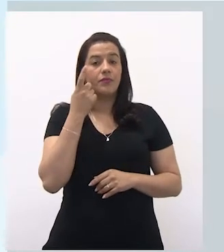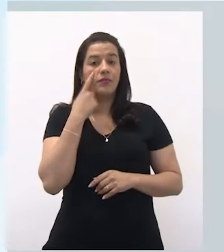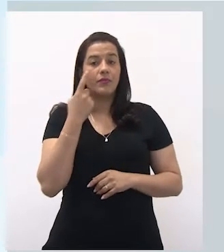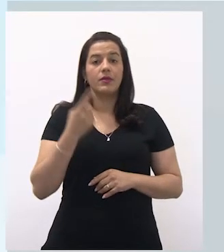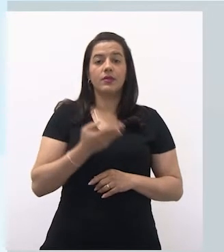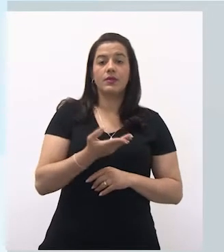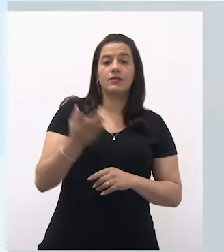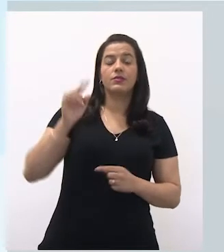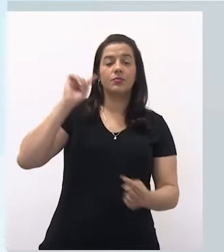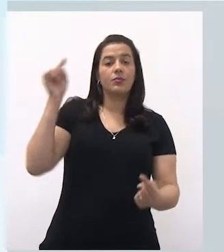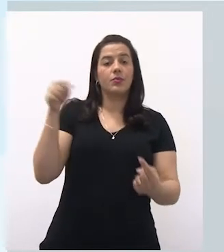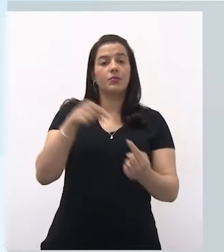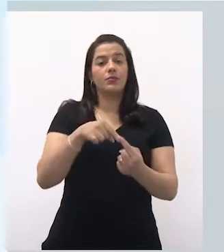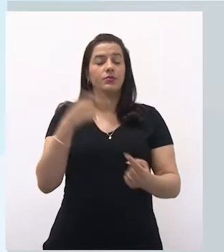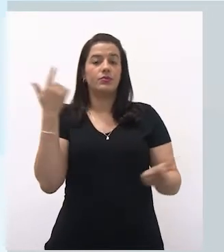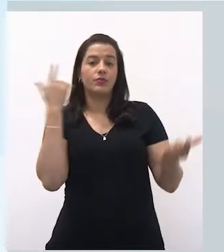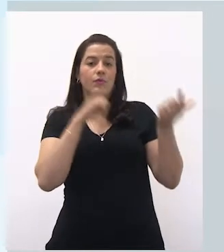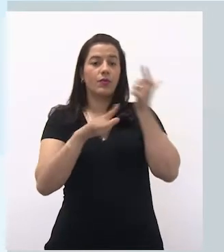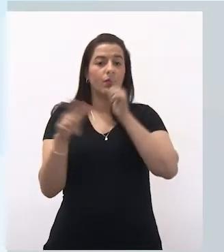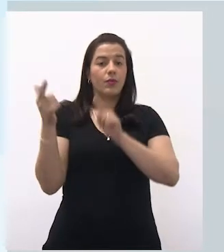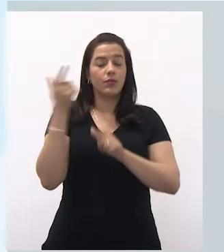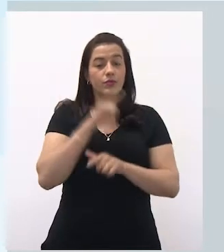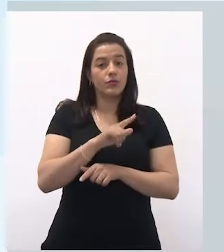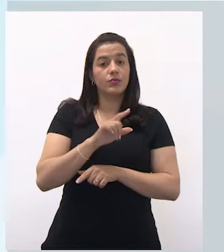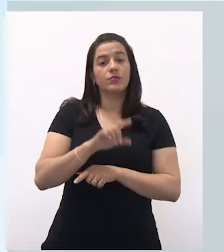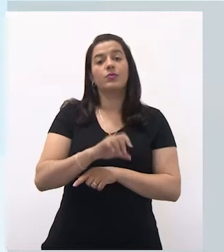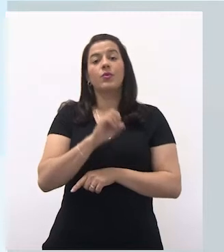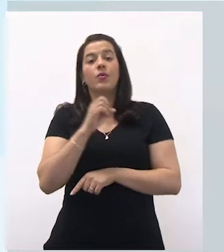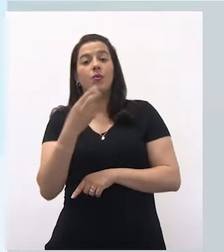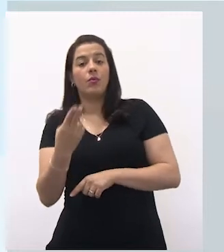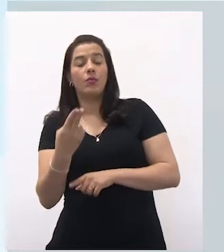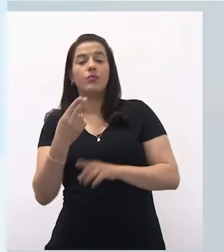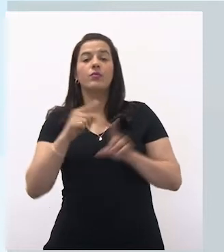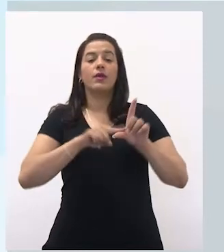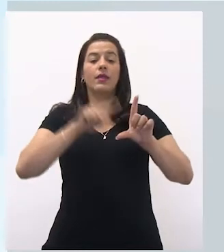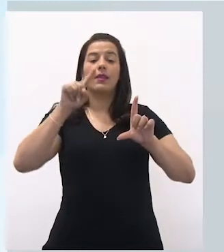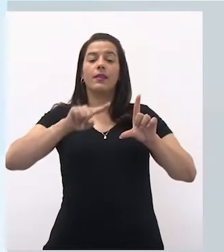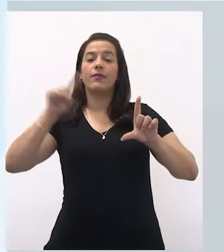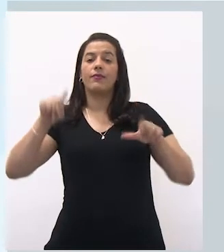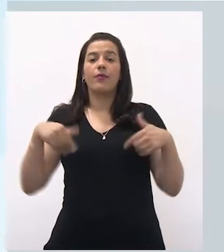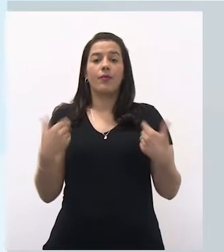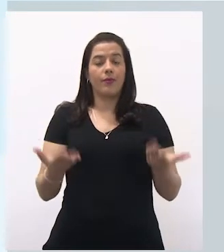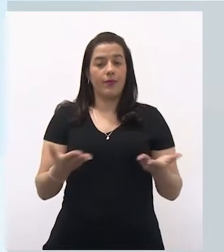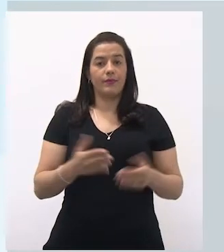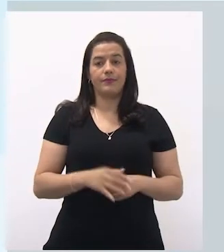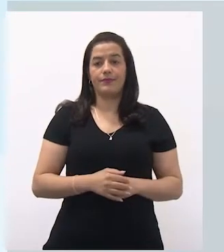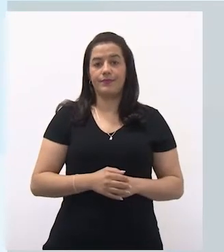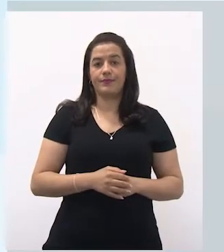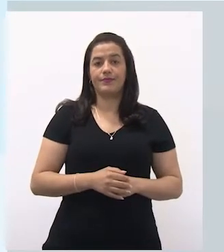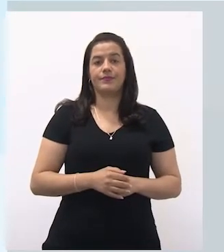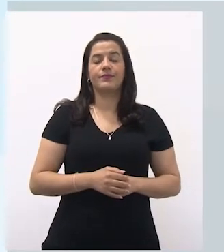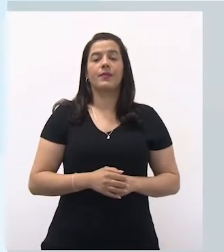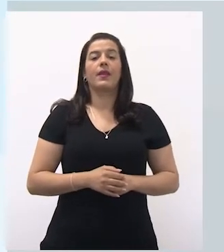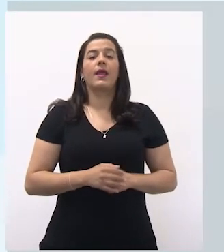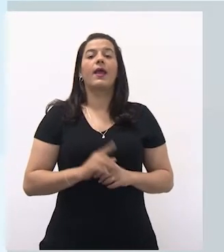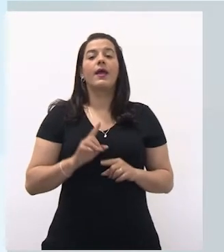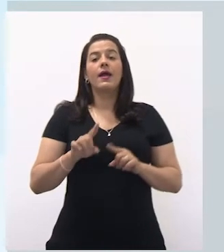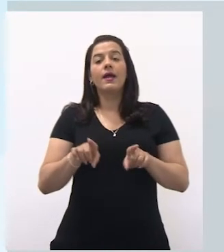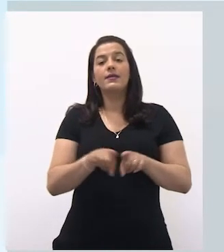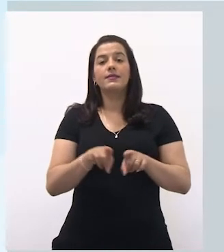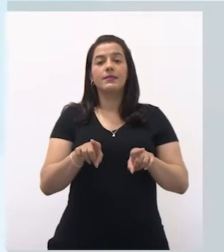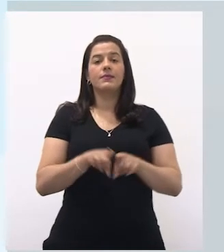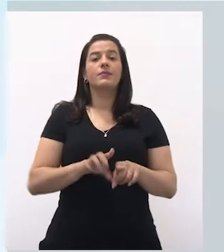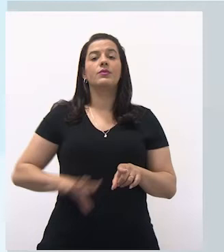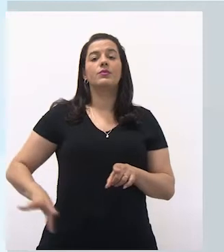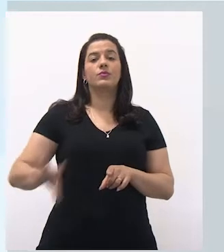meus objetivos foram atingidos e em quais níveis. Essa é a evidência. E aí, a gente validar o